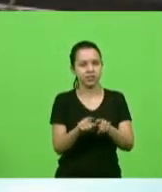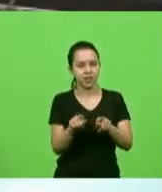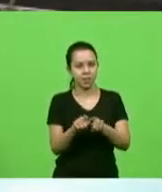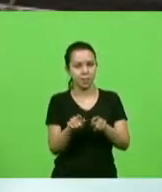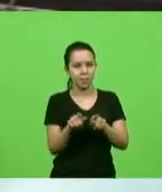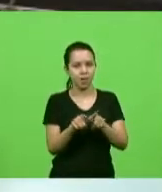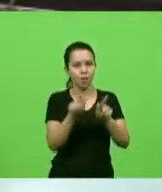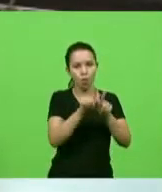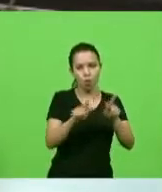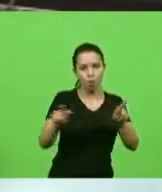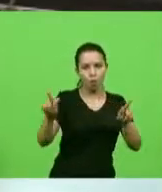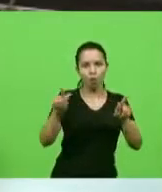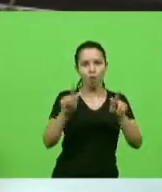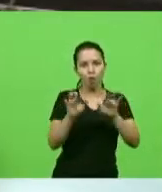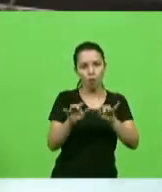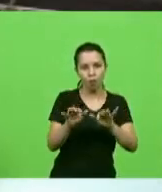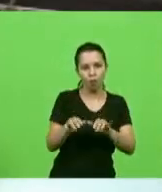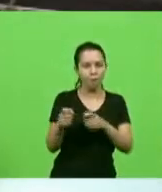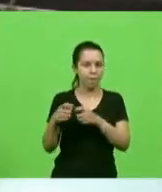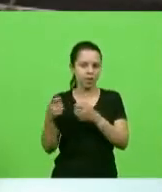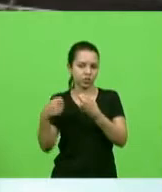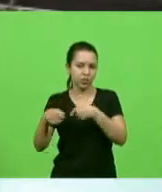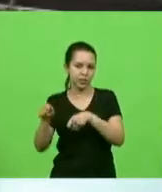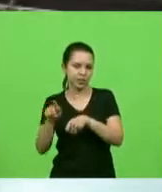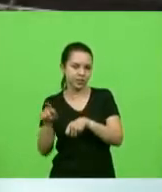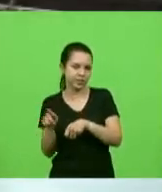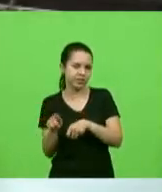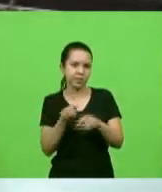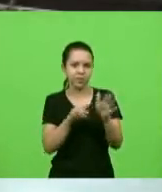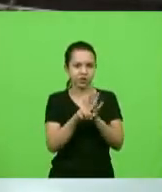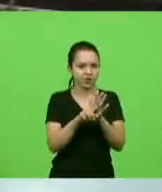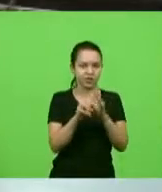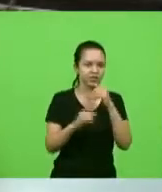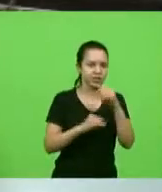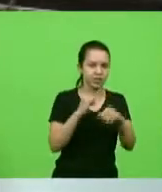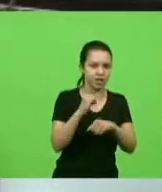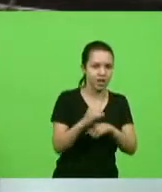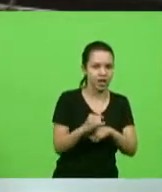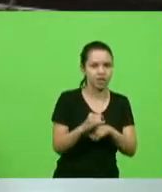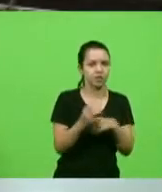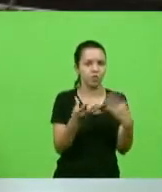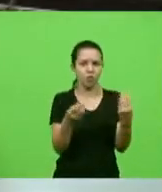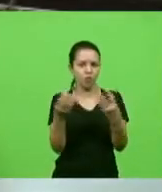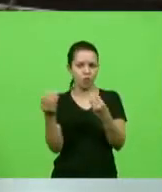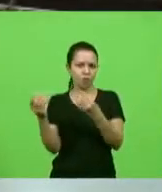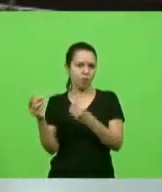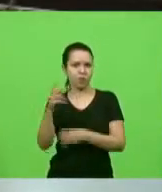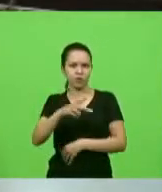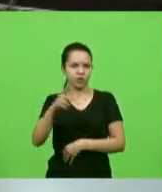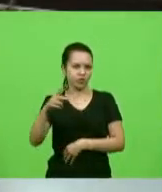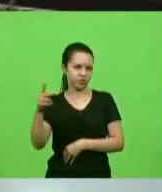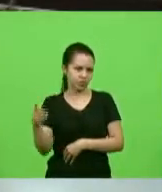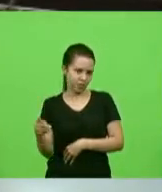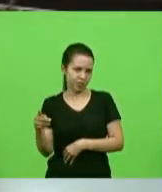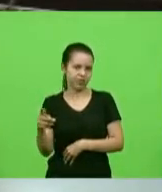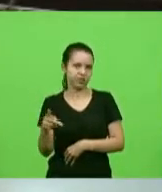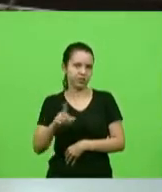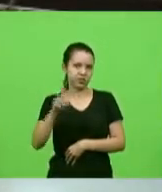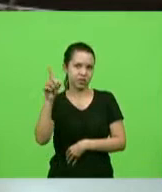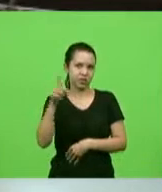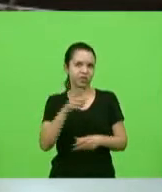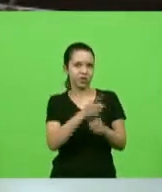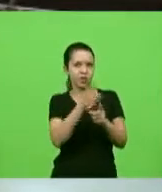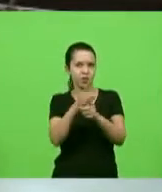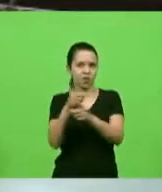o médico para consultar na internet. São os tantos professores de Deus que a gente encontra por